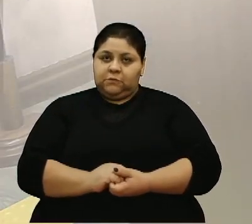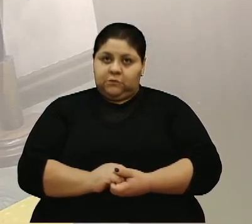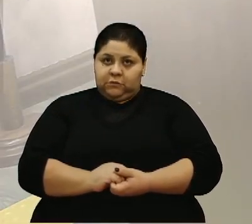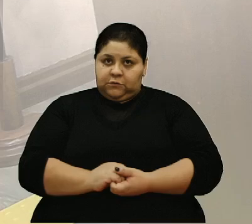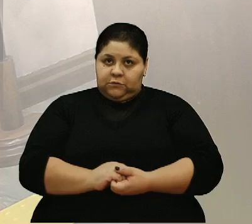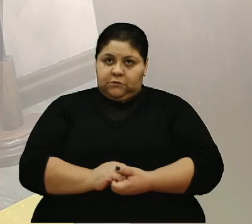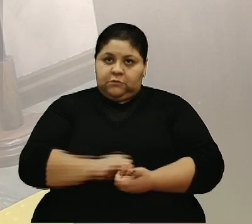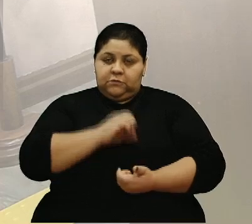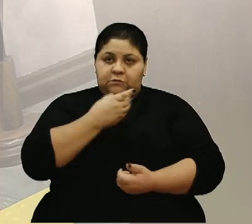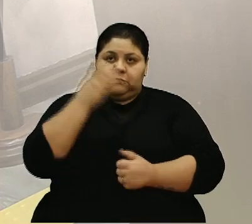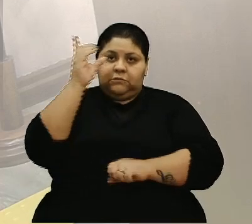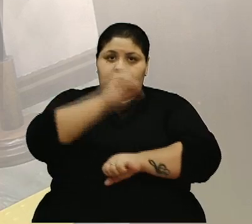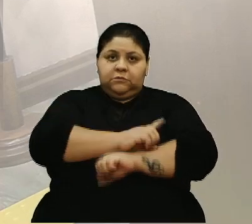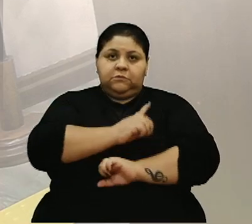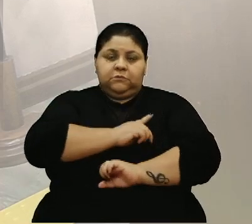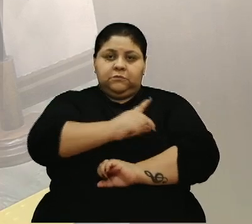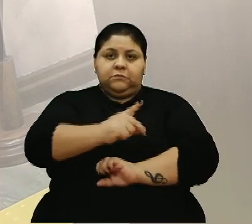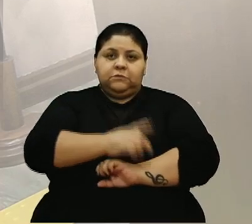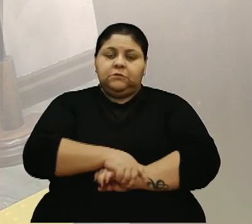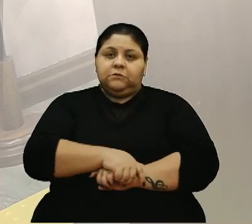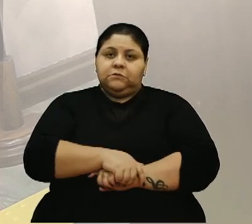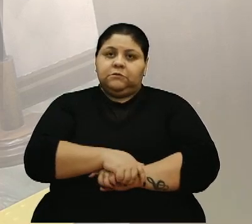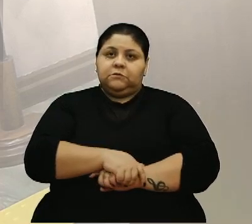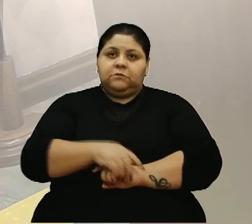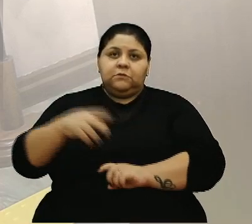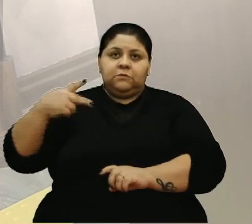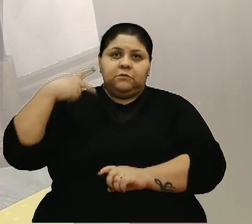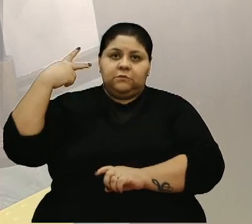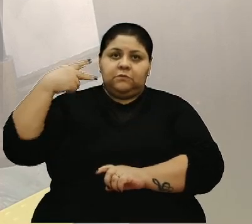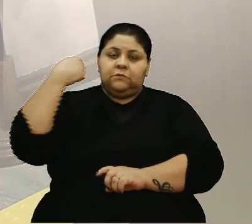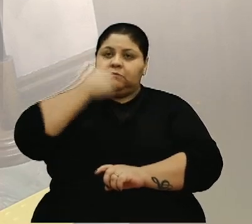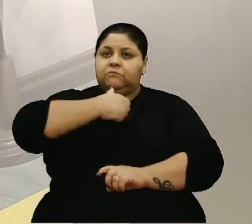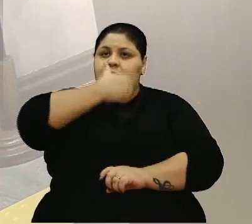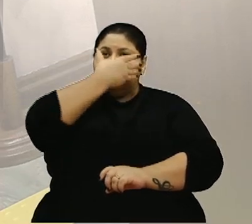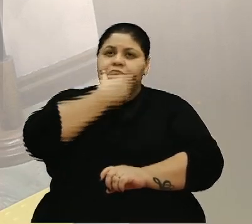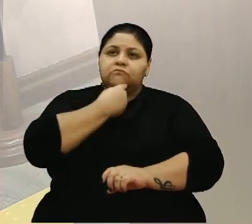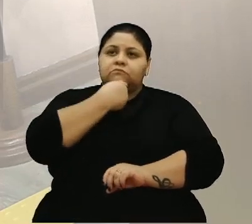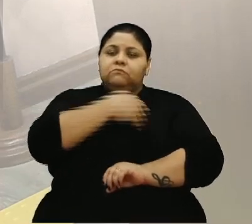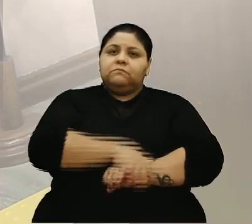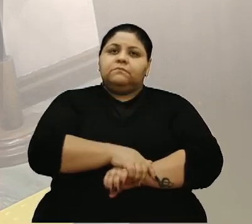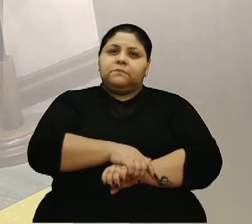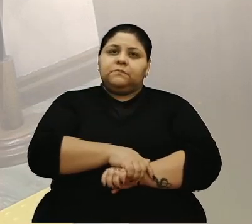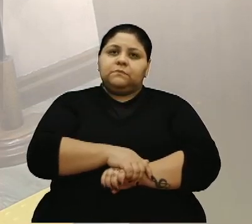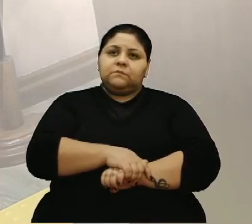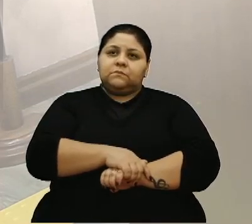Bom dia, senhor presidente, senhoras vereadoras, senhores vereadores.